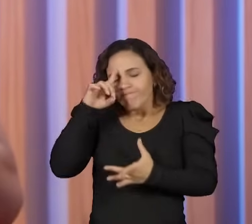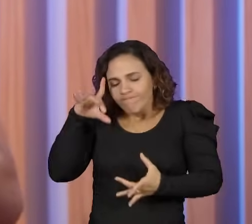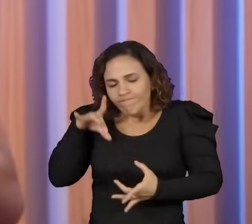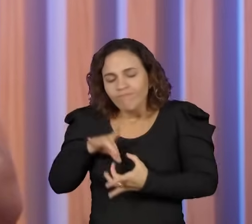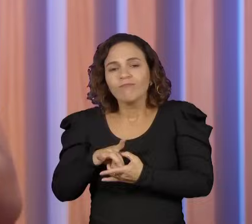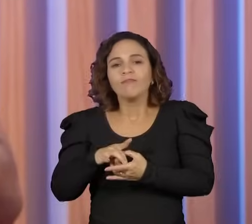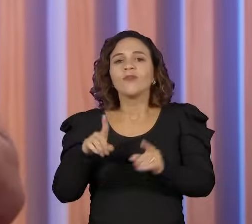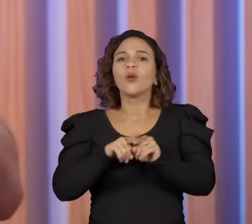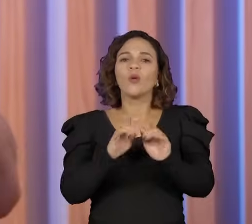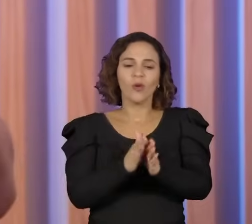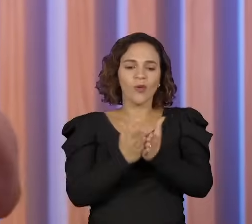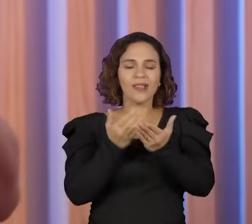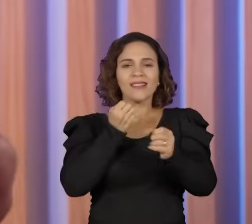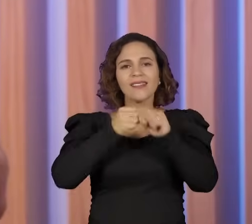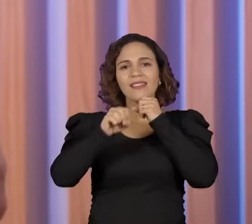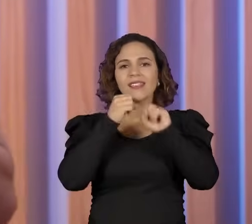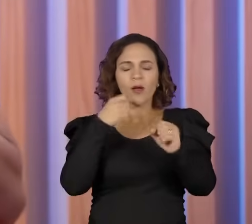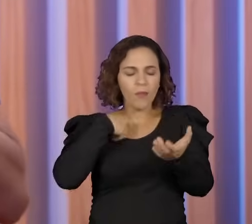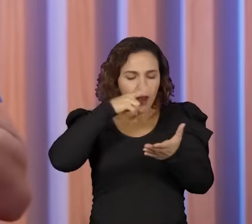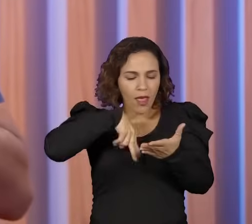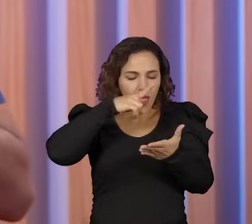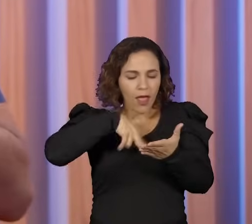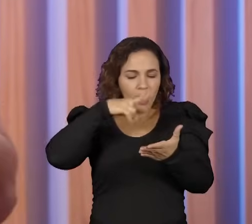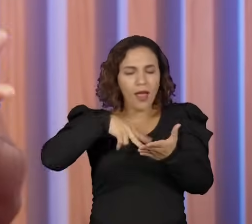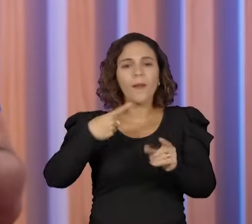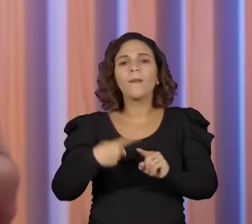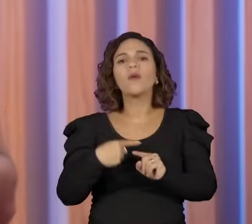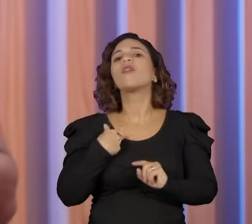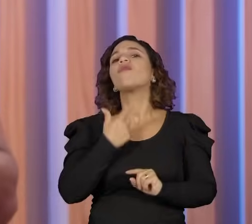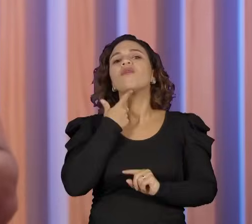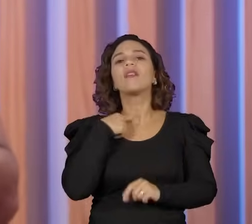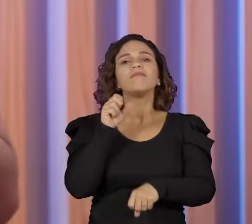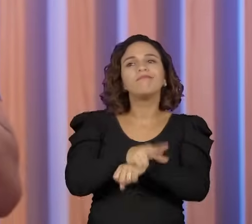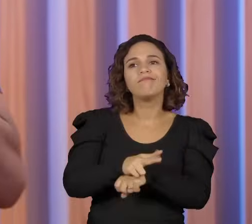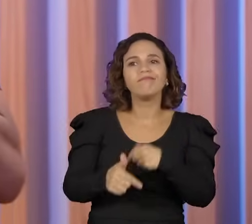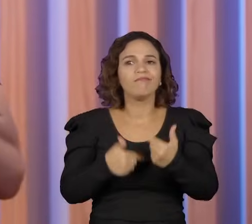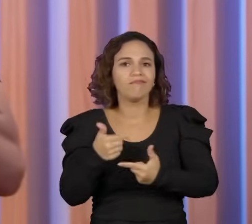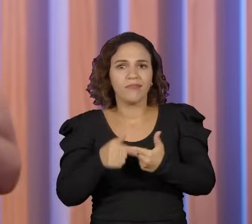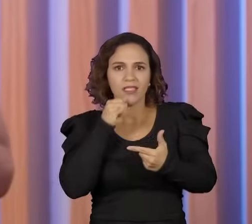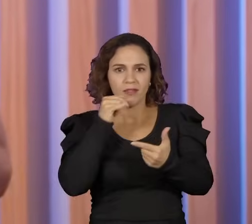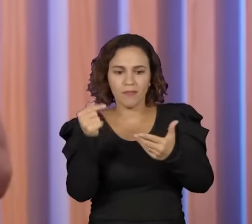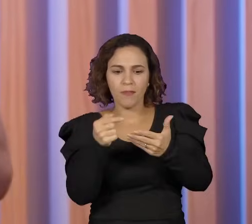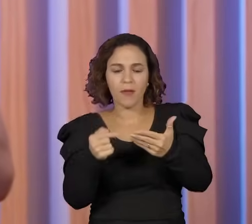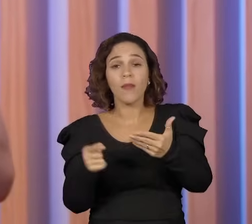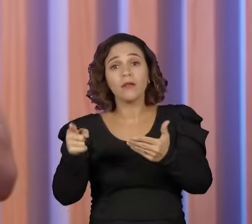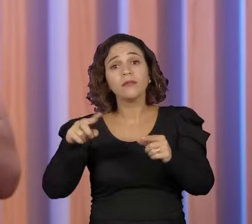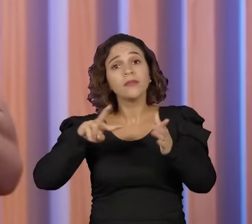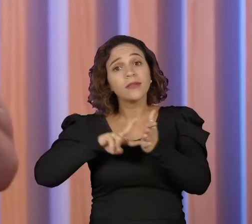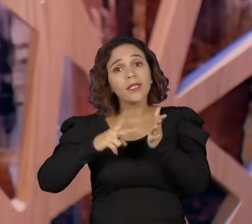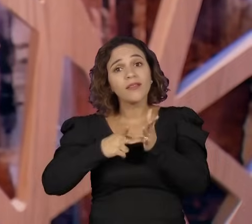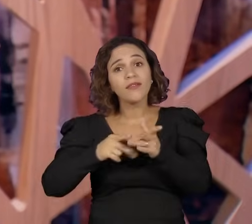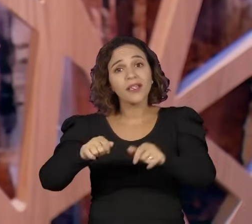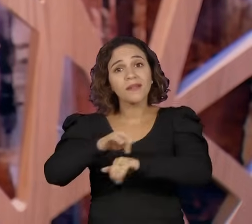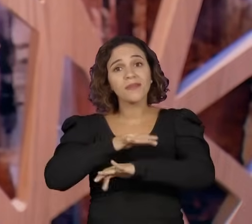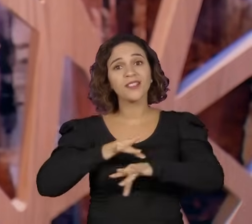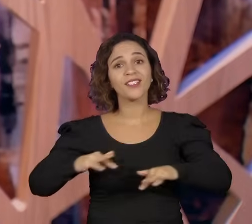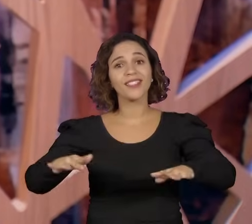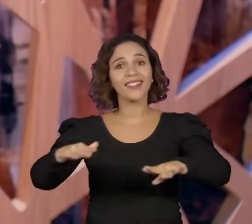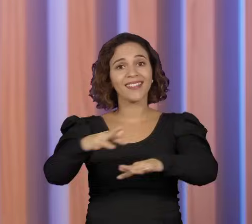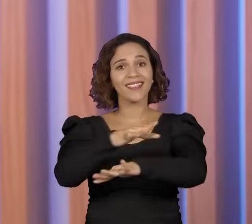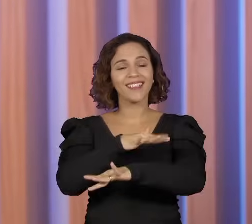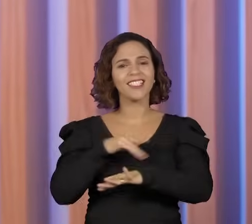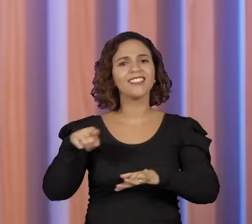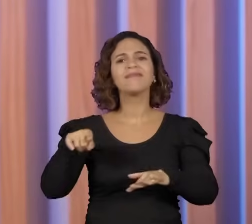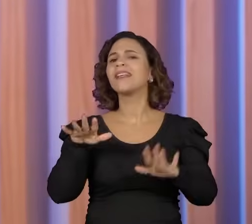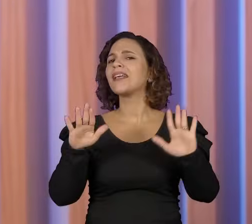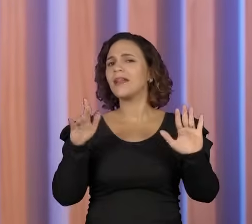leu salmo porque está querendo uma vaga de emprego? Está fazendo magia. Magia está